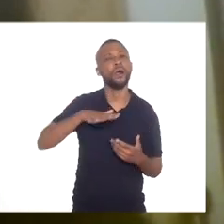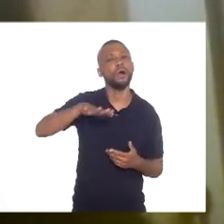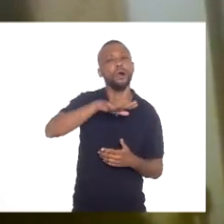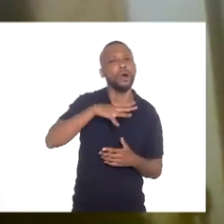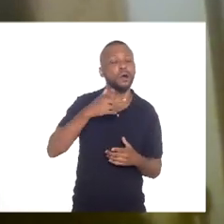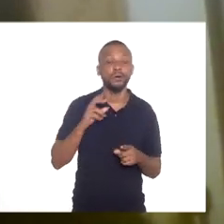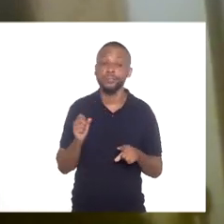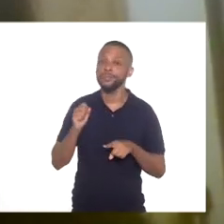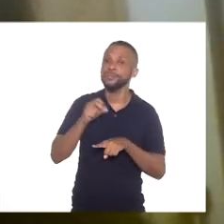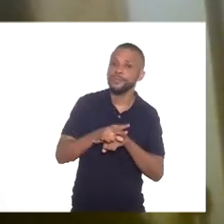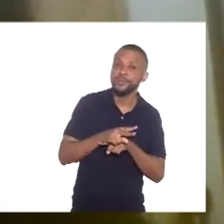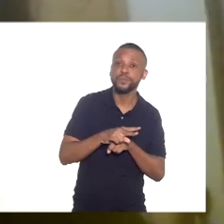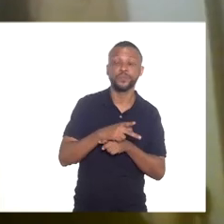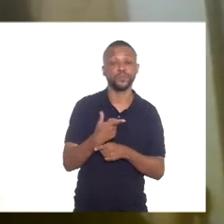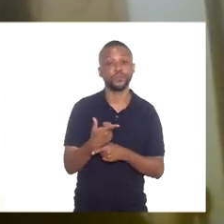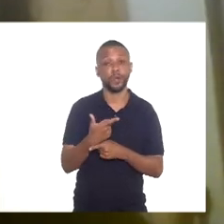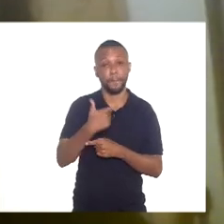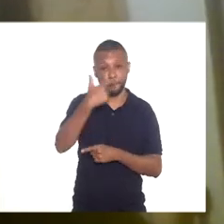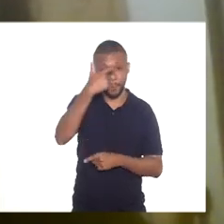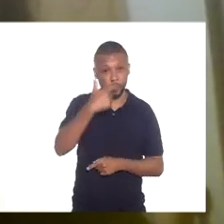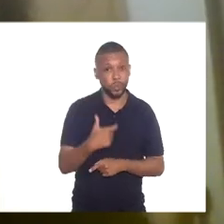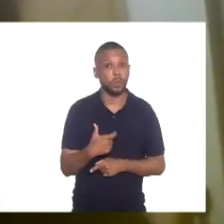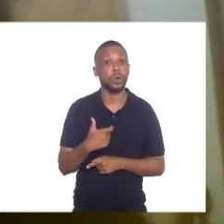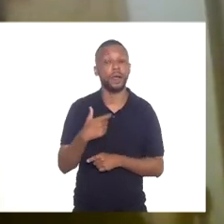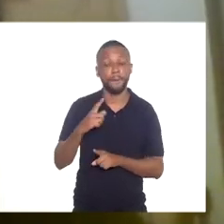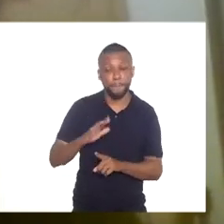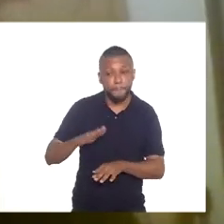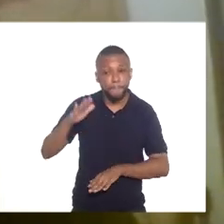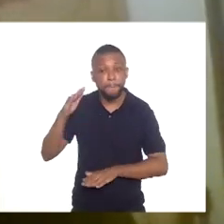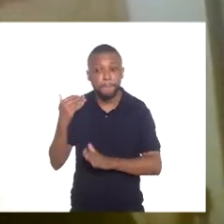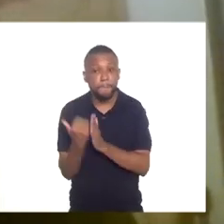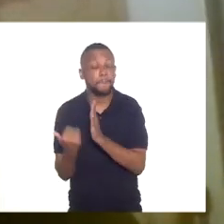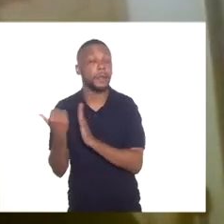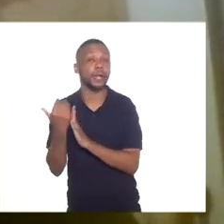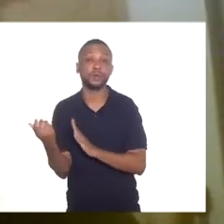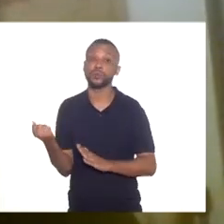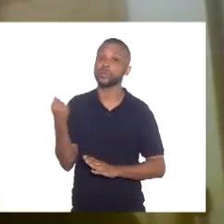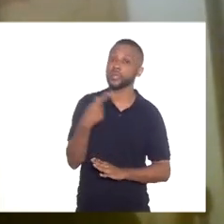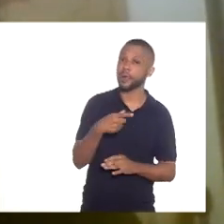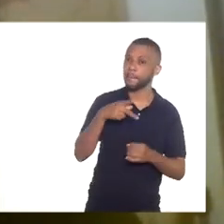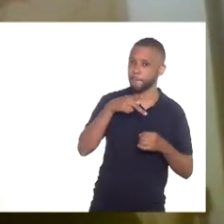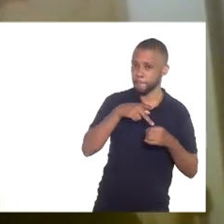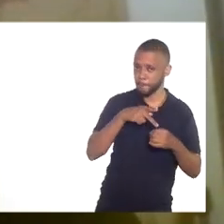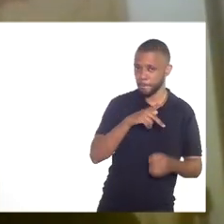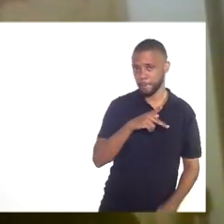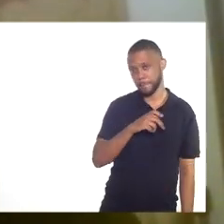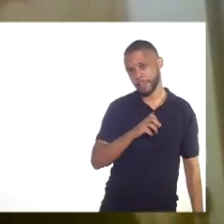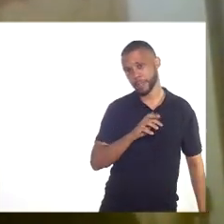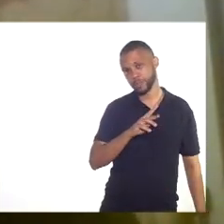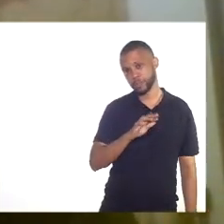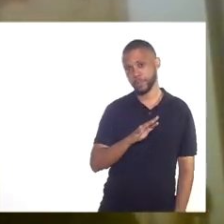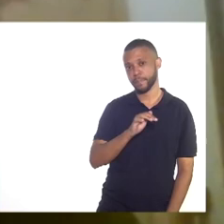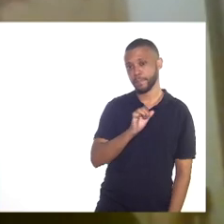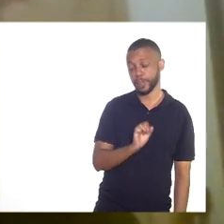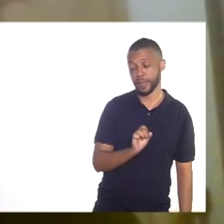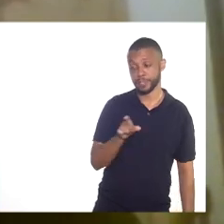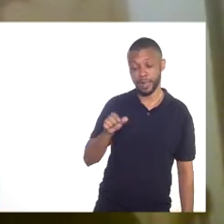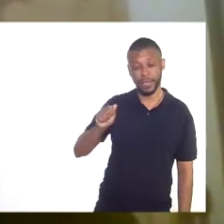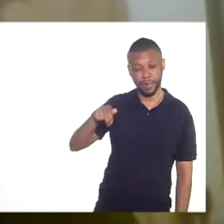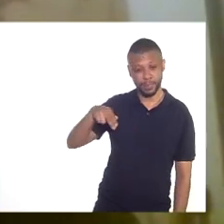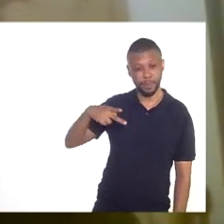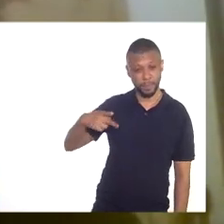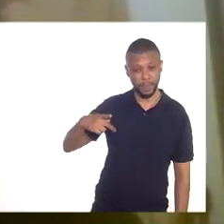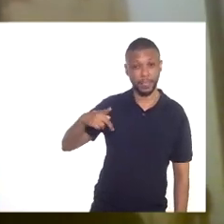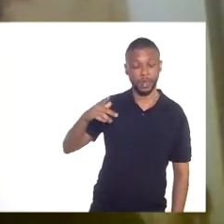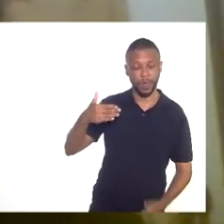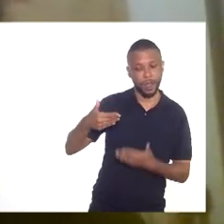agentes outros além da Petrobras. Né? Então, essa bola está com a ANP. Recentemente surgiu uma outra